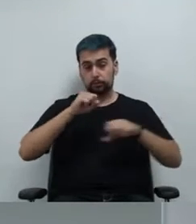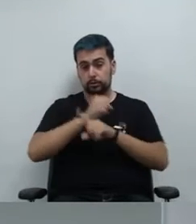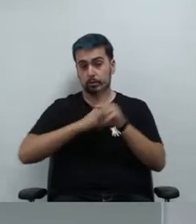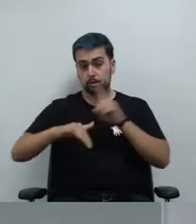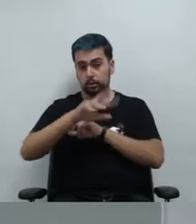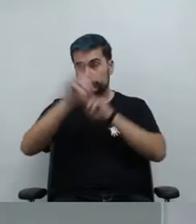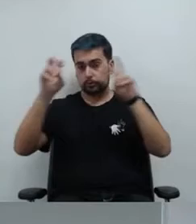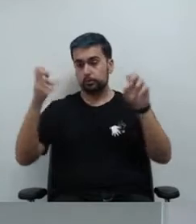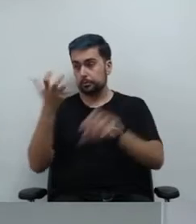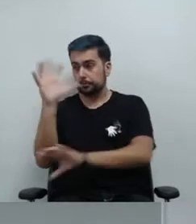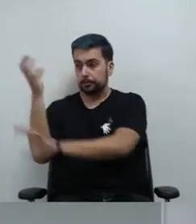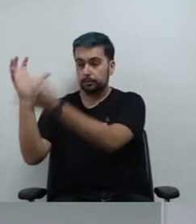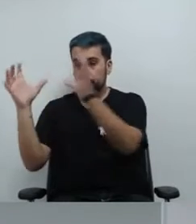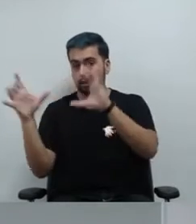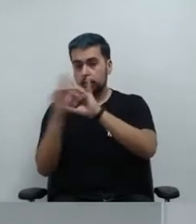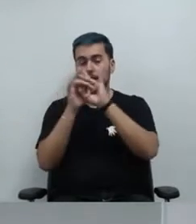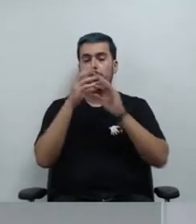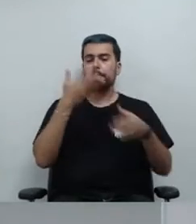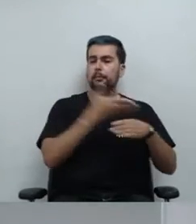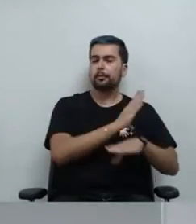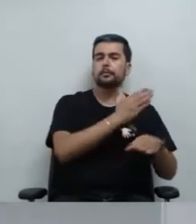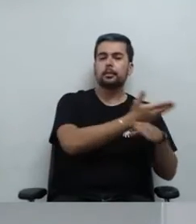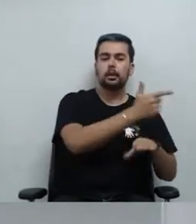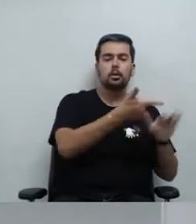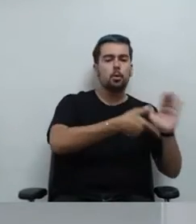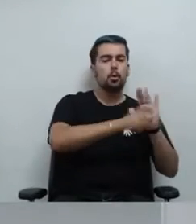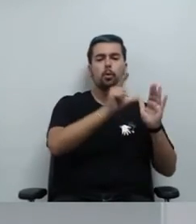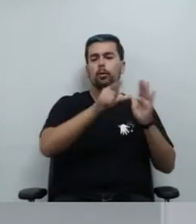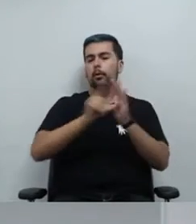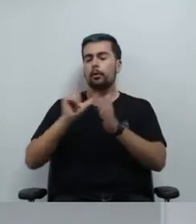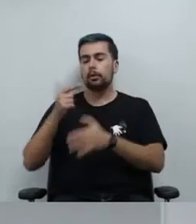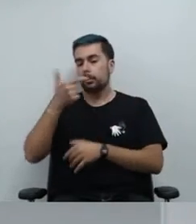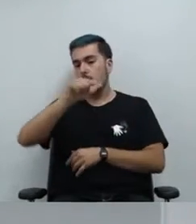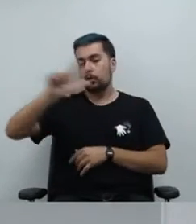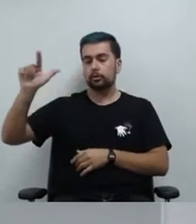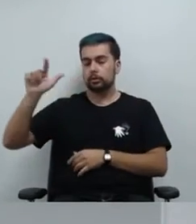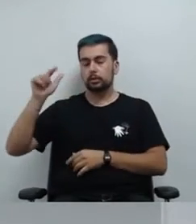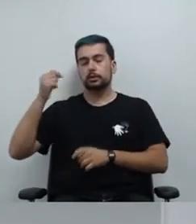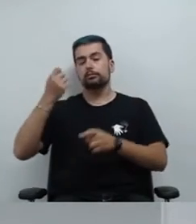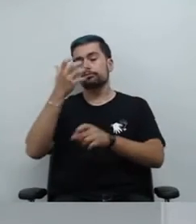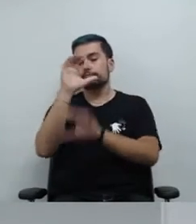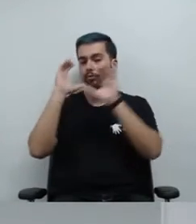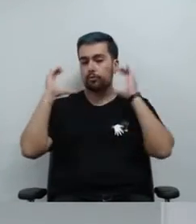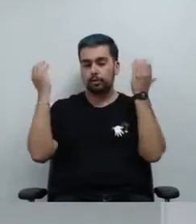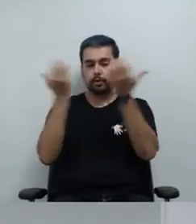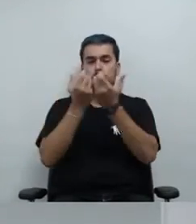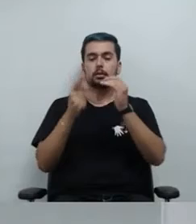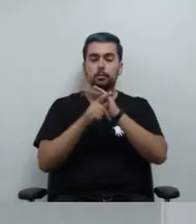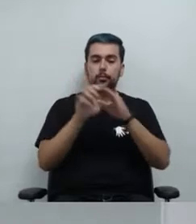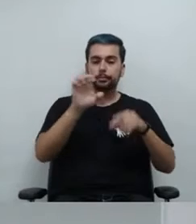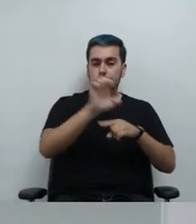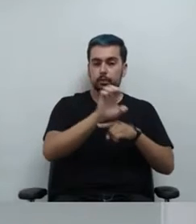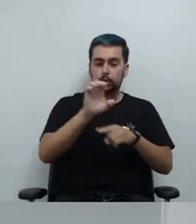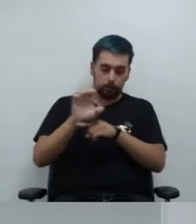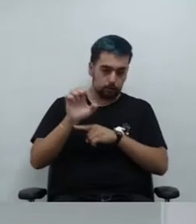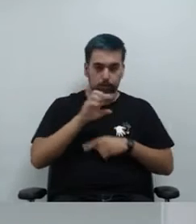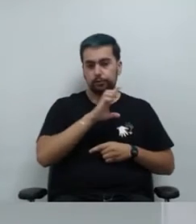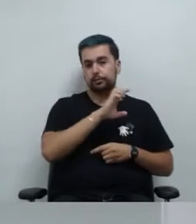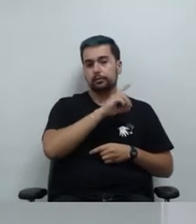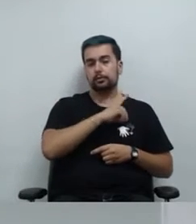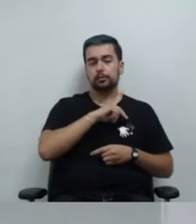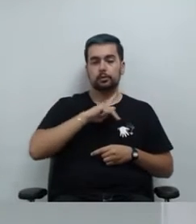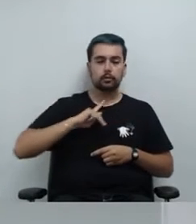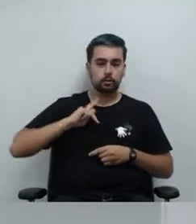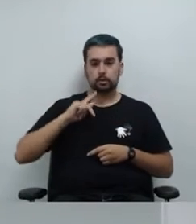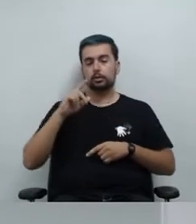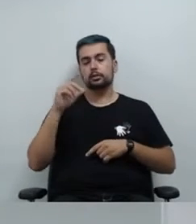ambiental, aprovadas em várias pré-conferências e conferências estaduais, da Defensoria Pública de São Paulo, ao longo